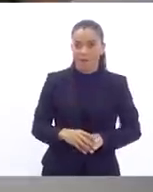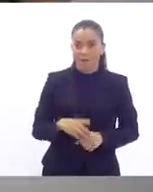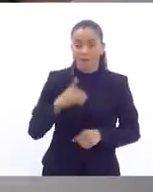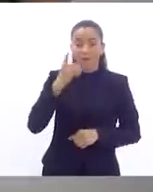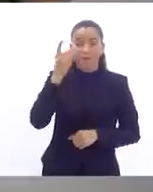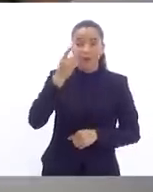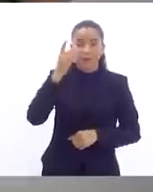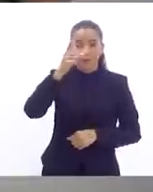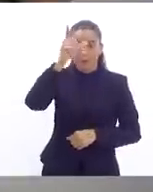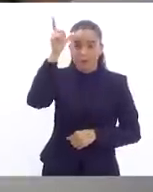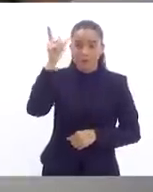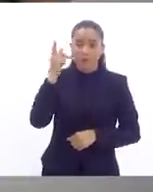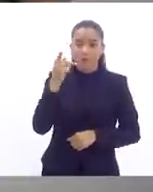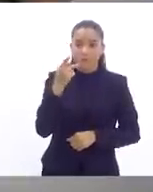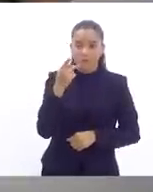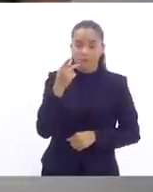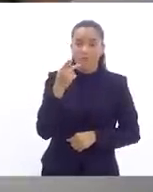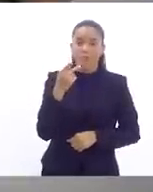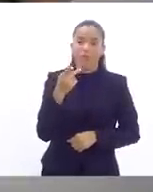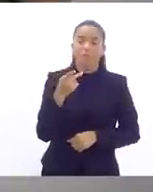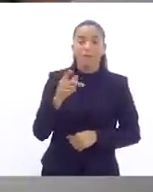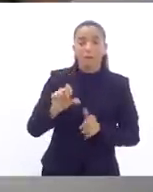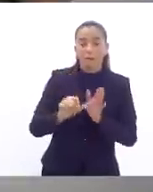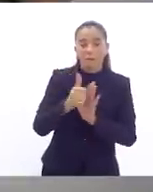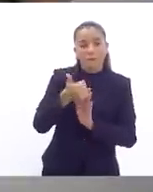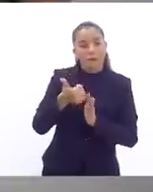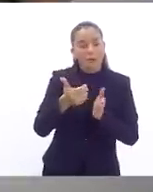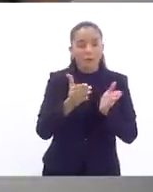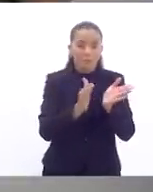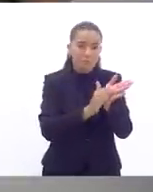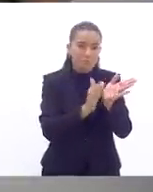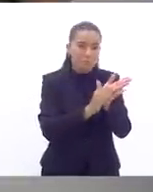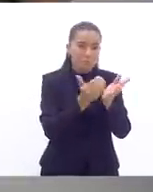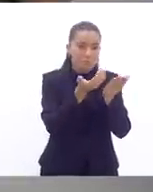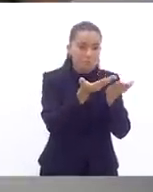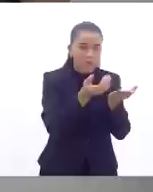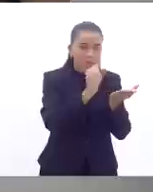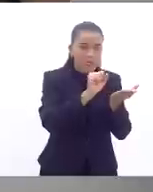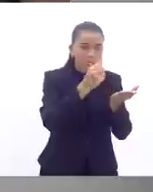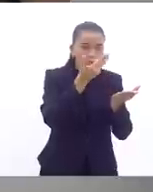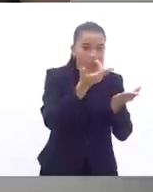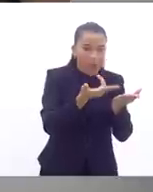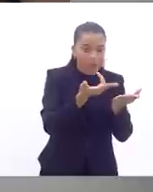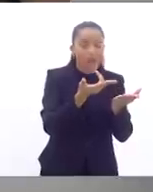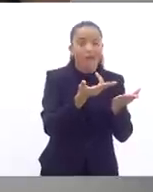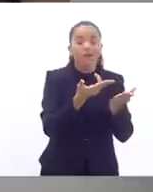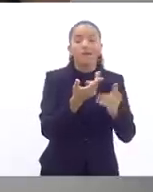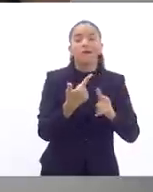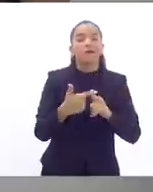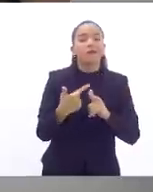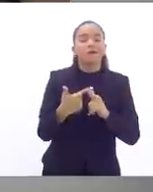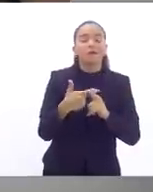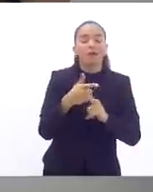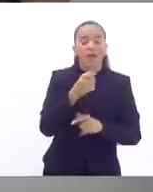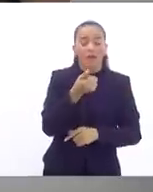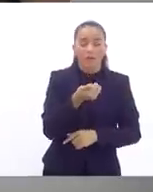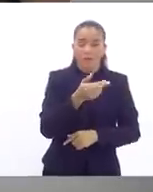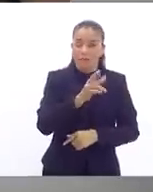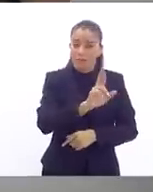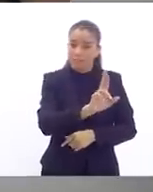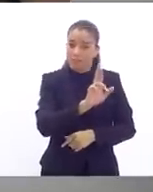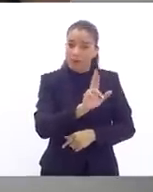deixar o presidente melhor parabenizando vossa excelência porque desde que vossa excelência